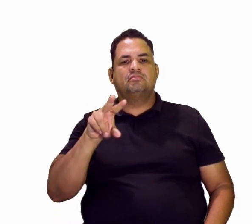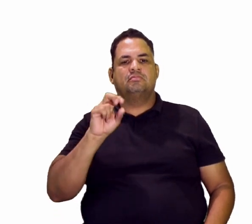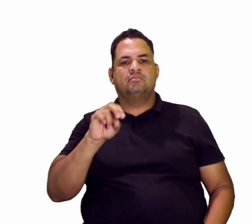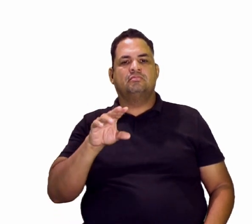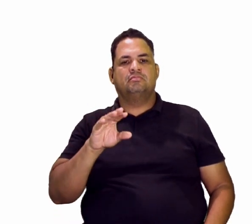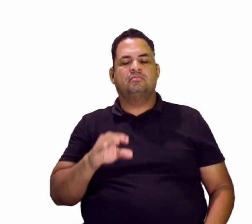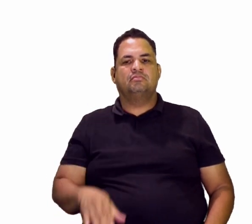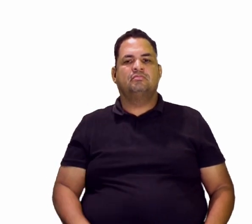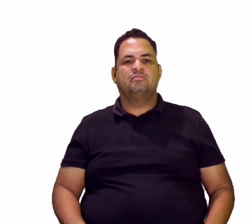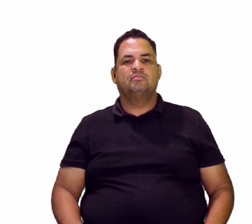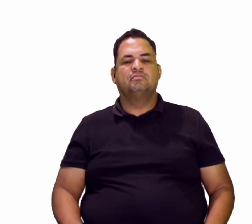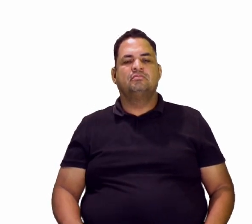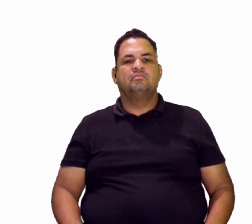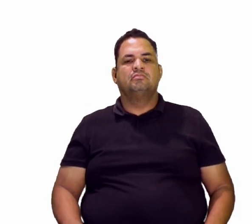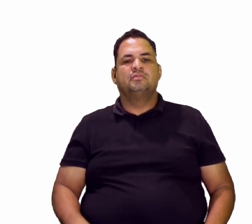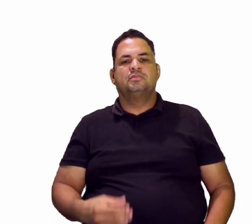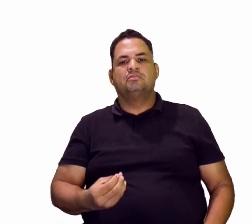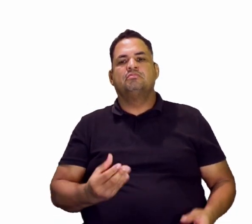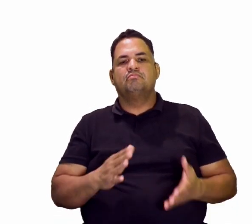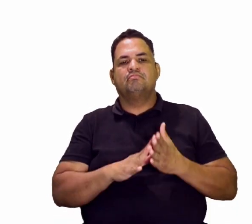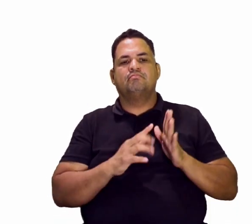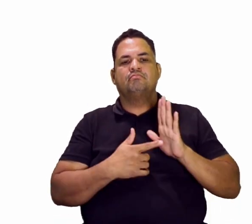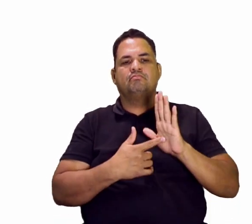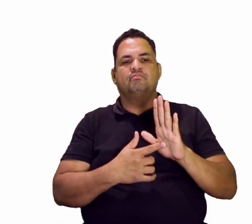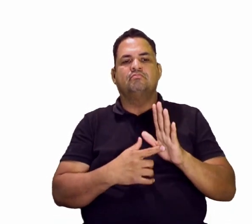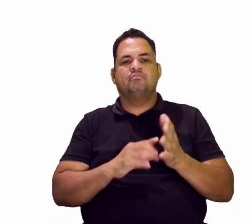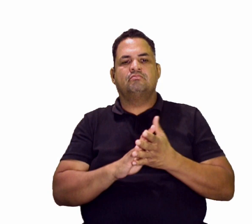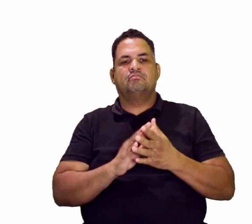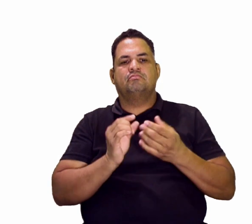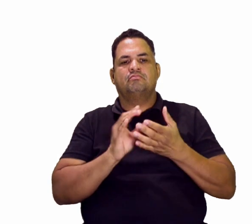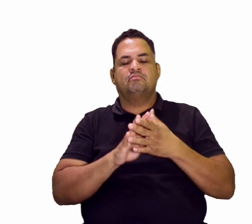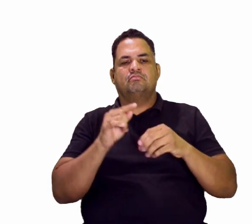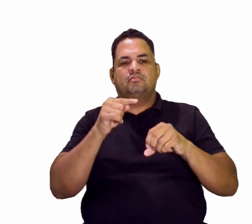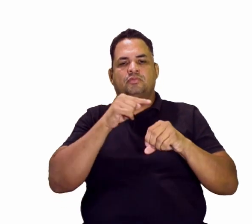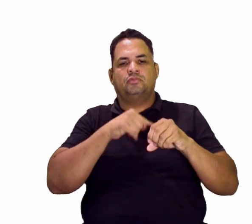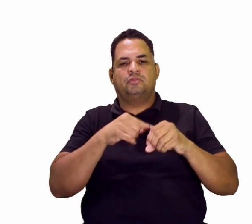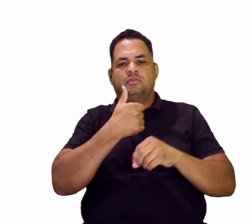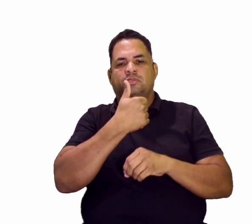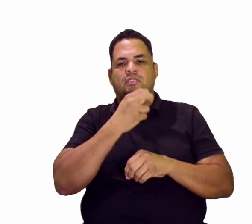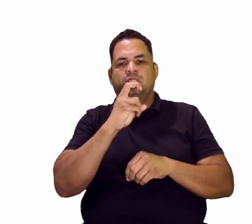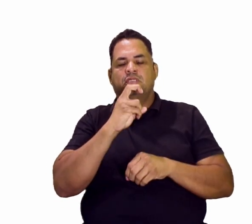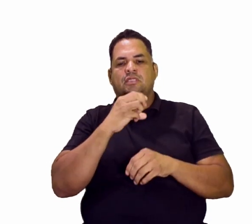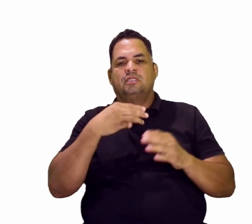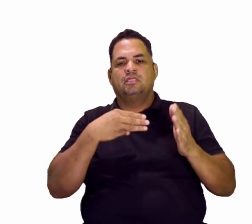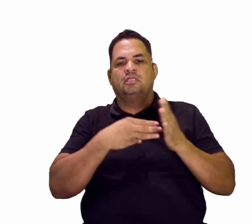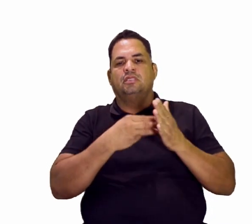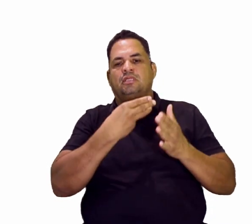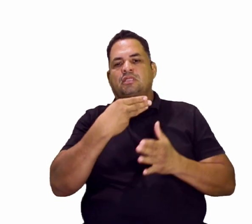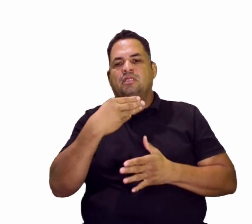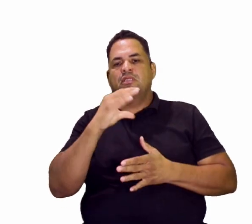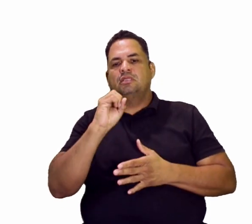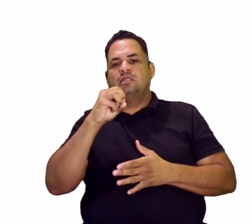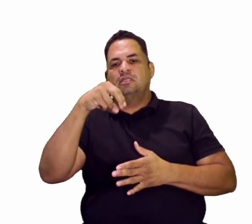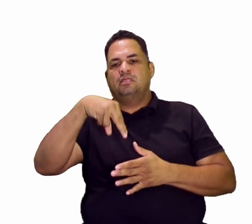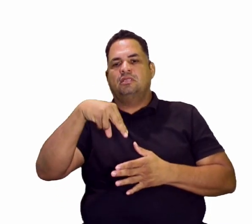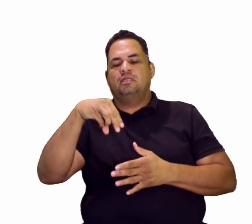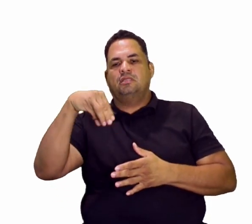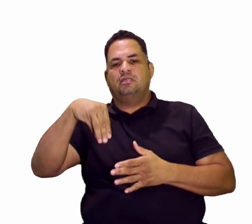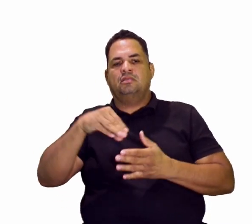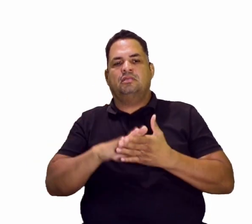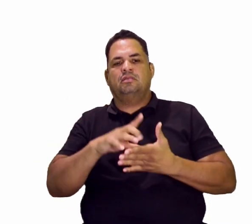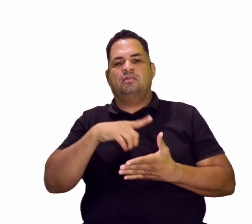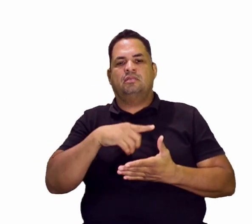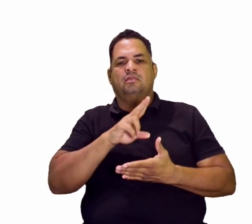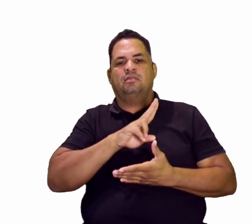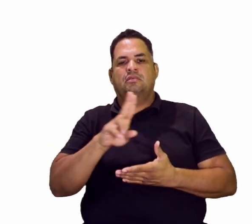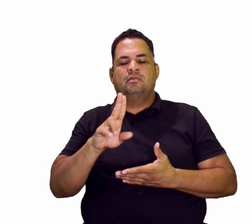vírus, organismos que apresentam um diâmetro entre 15 e 300 nanômetros, são